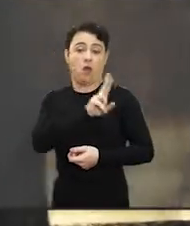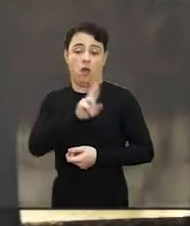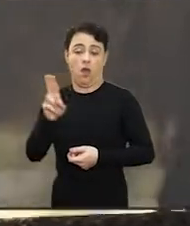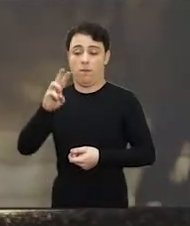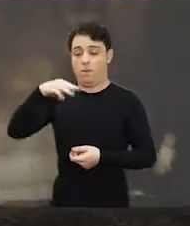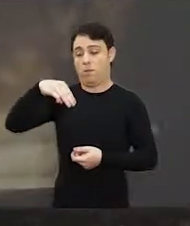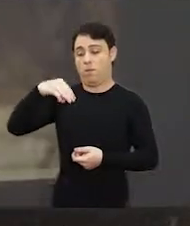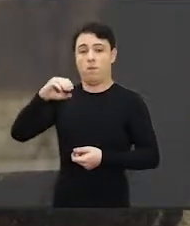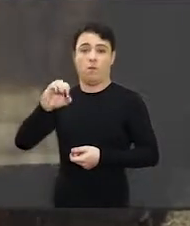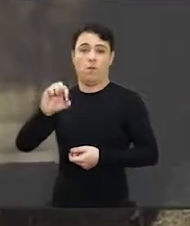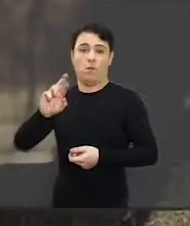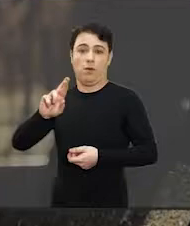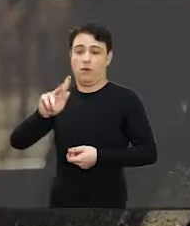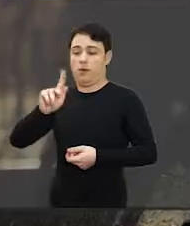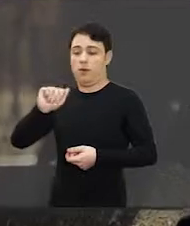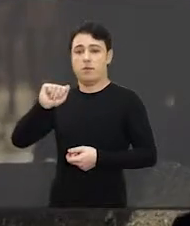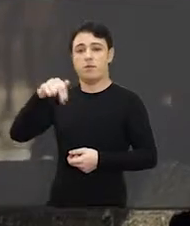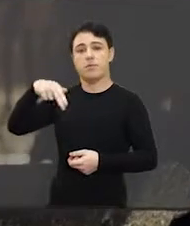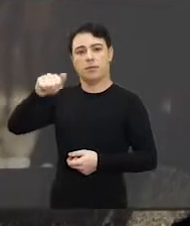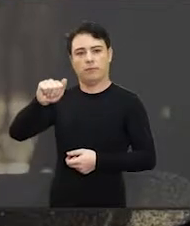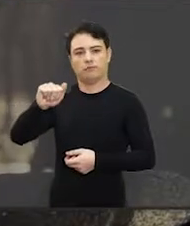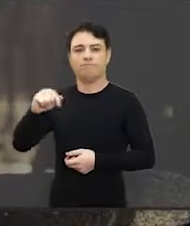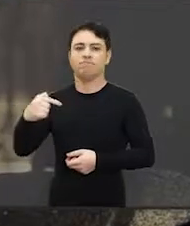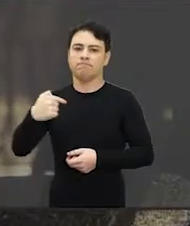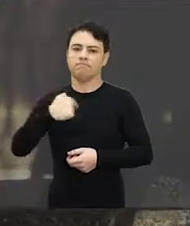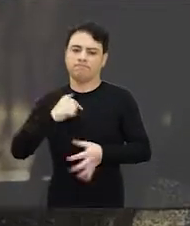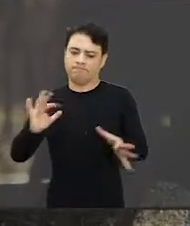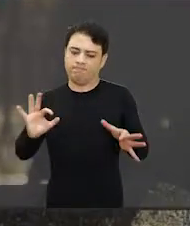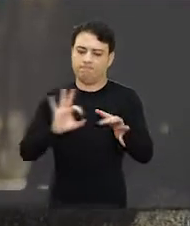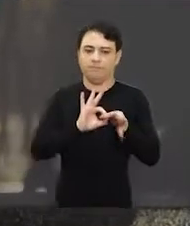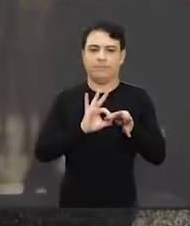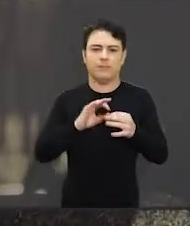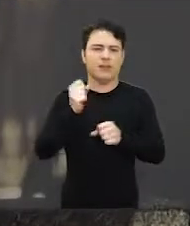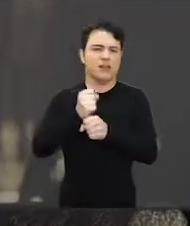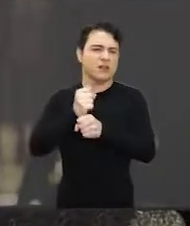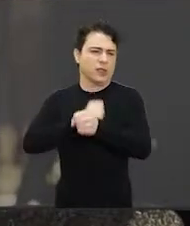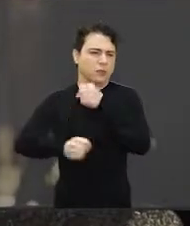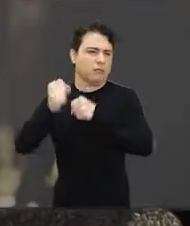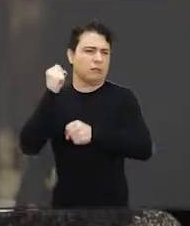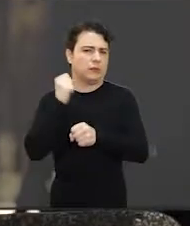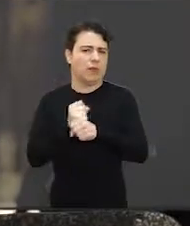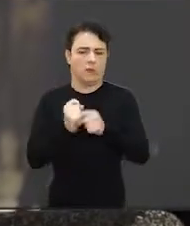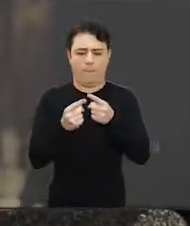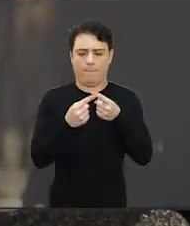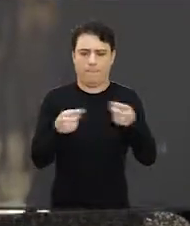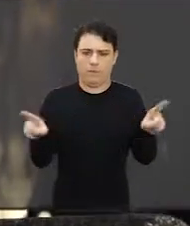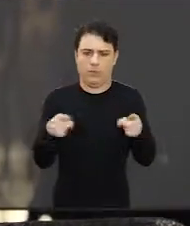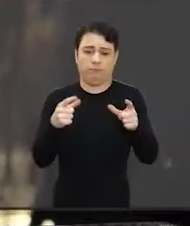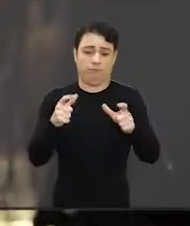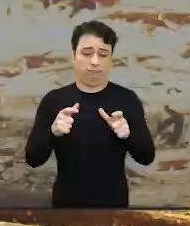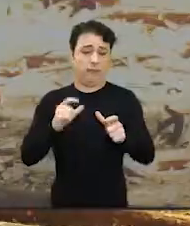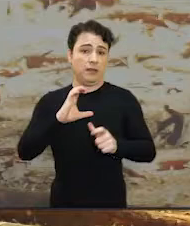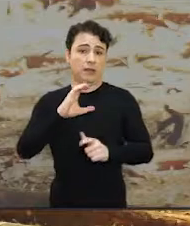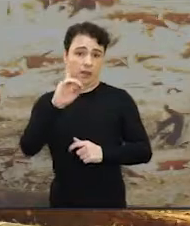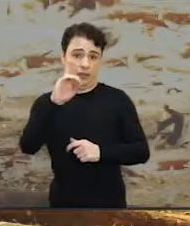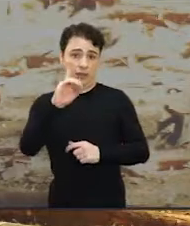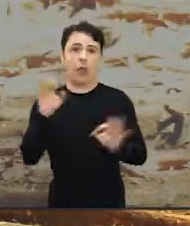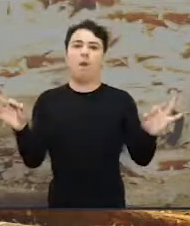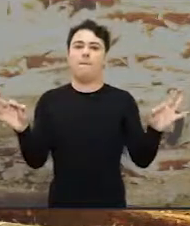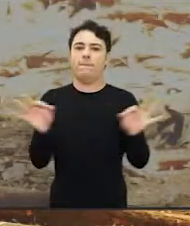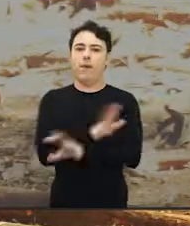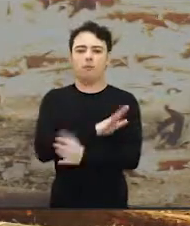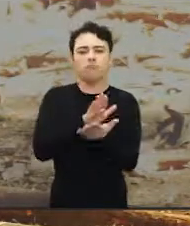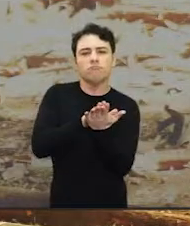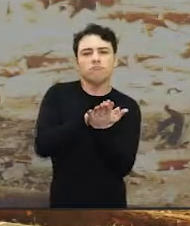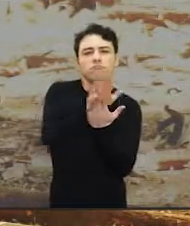com a cantora Morgana Kurman, que a gente lançou um disco ano passado, se eu não me engano. É um trabalho